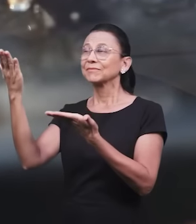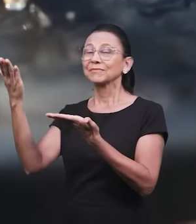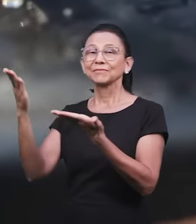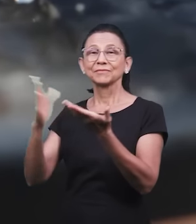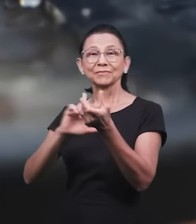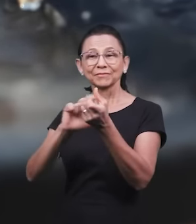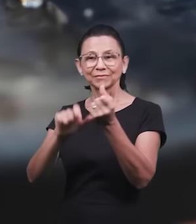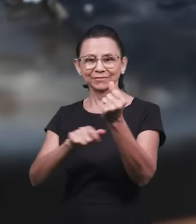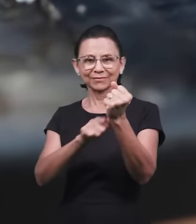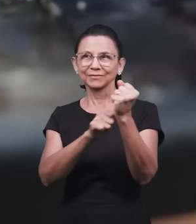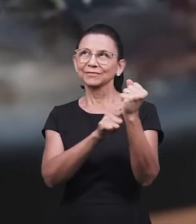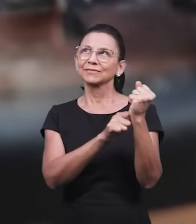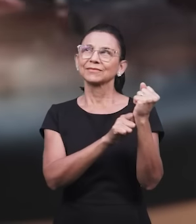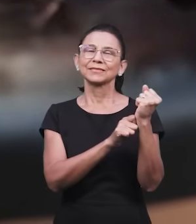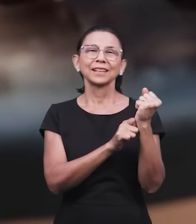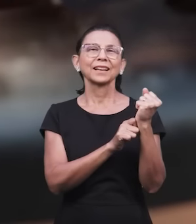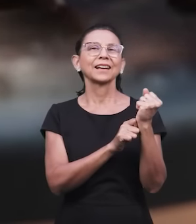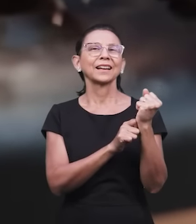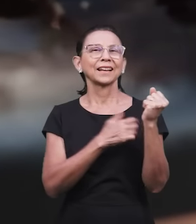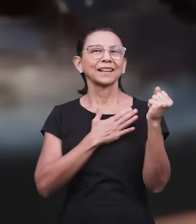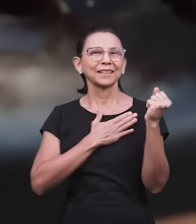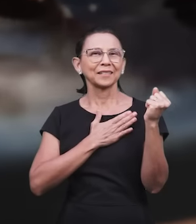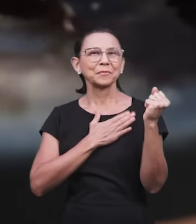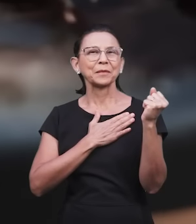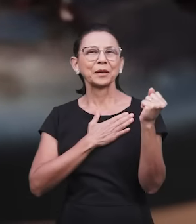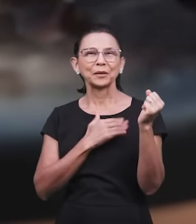Ele é o meu tesouro,